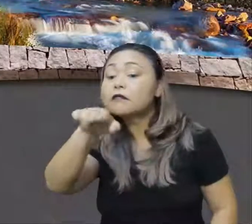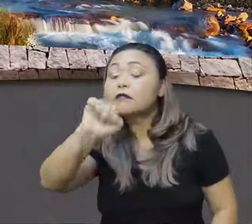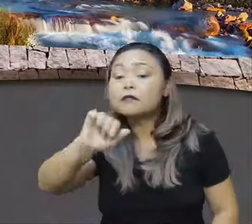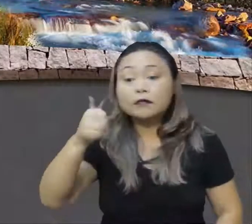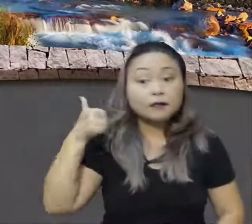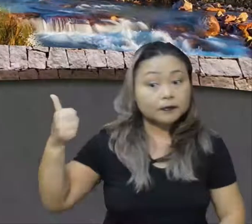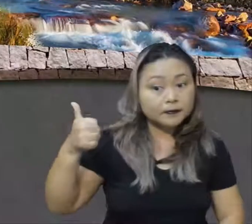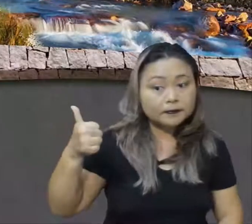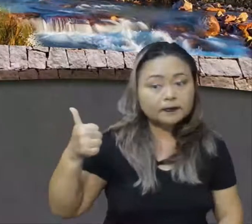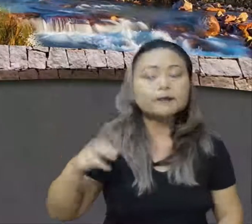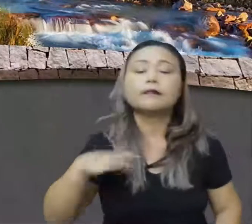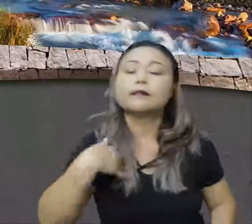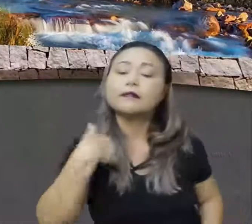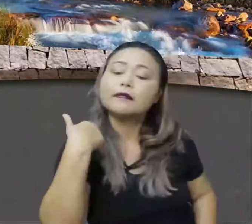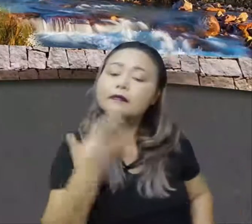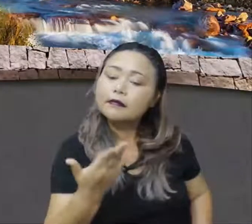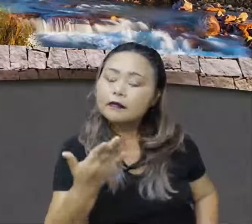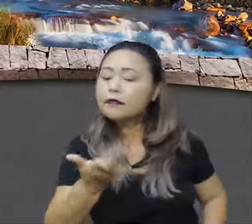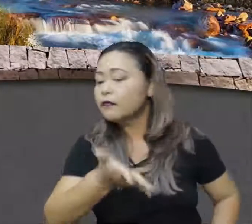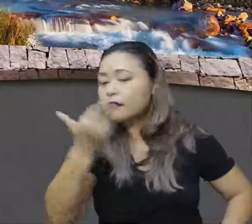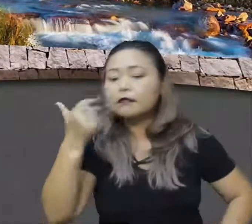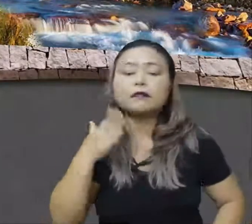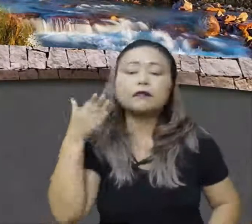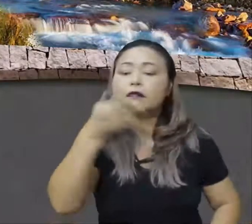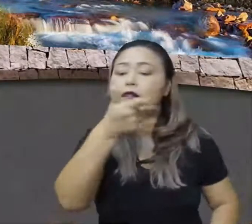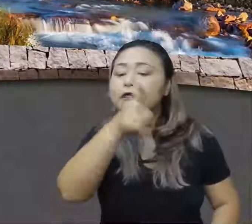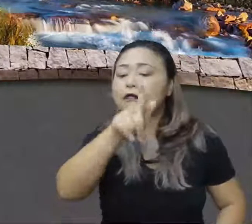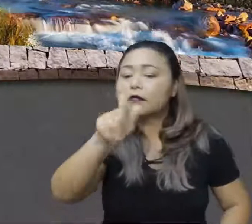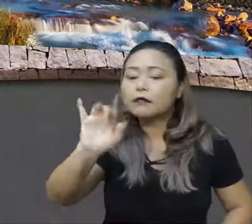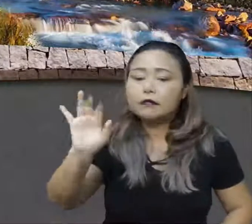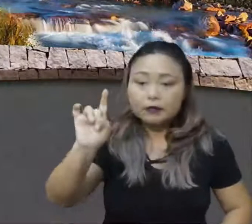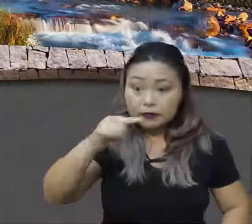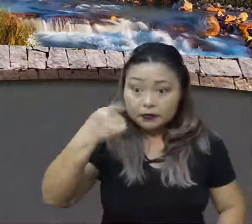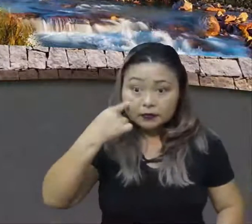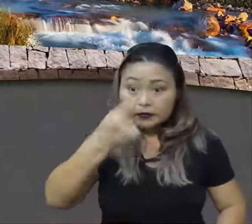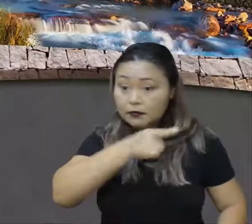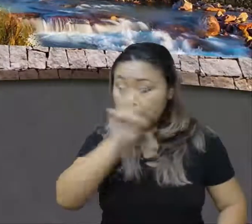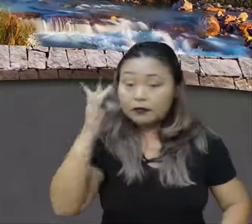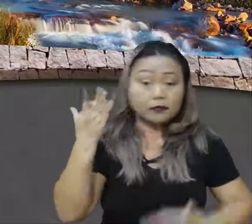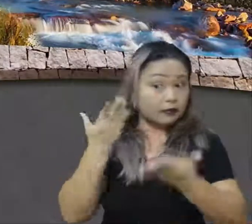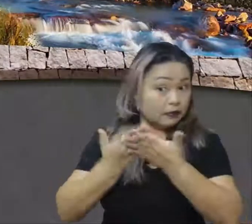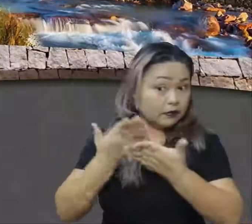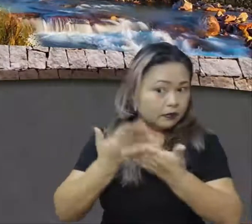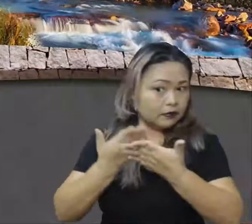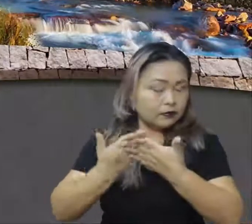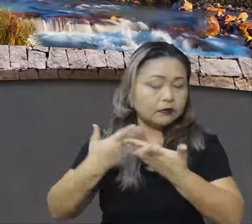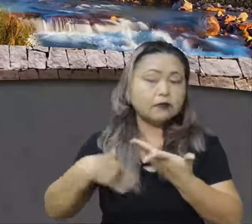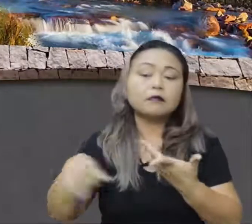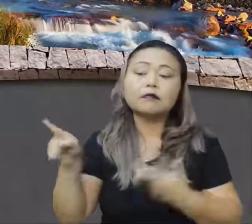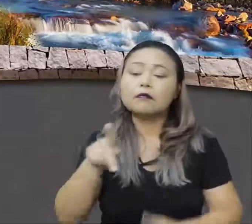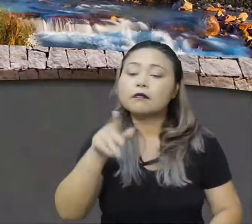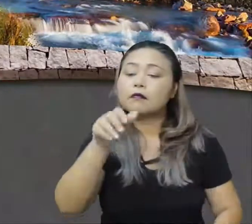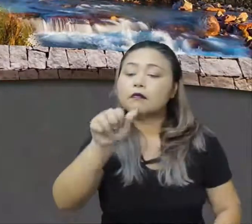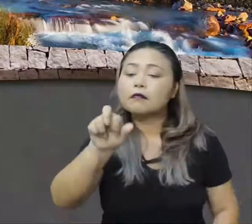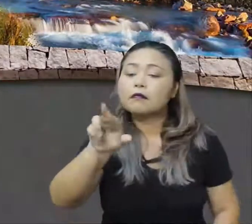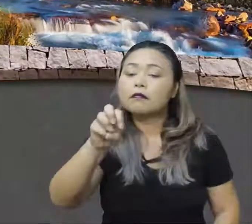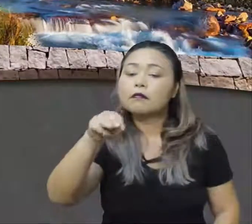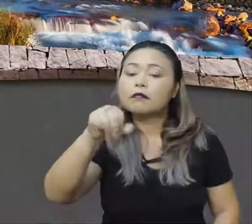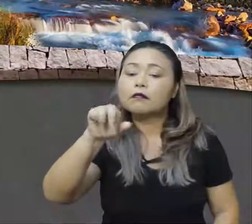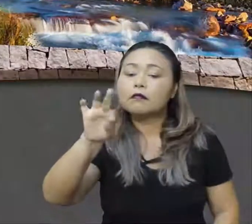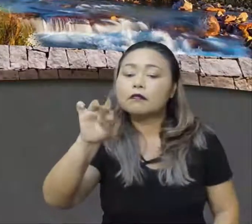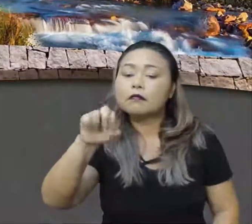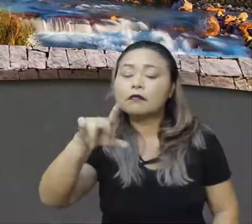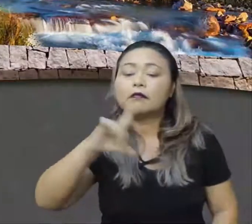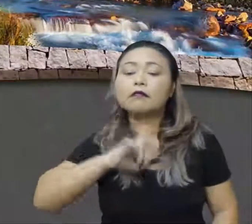Beleza? Então vamos para mais uma viagem geográfica. Vocês viram que na aula passada o Arimatea começou a falar com vocês